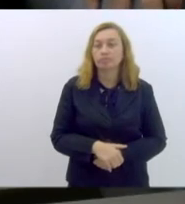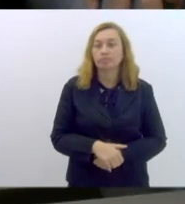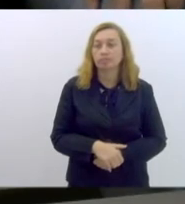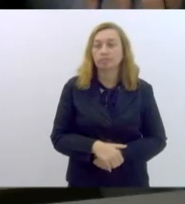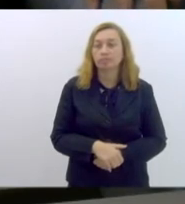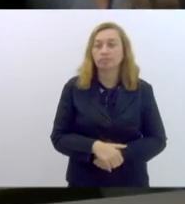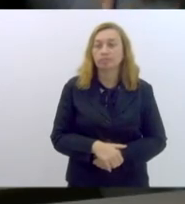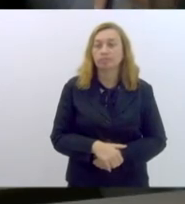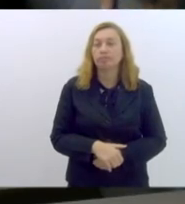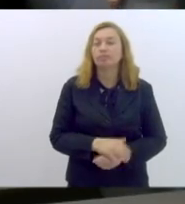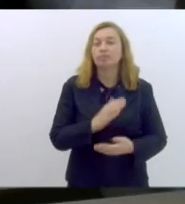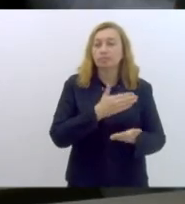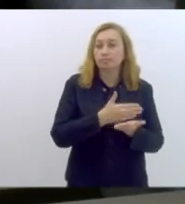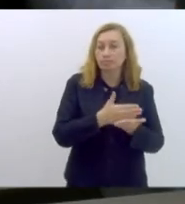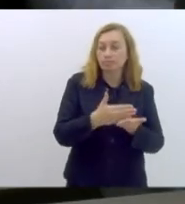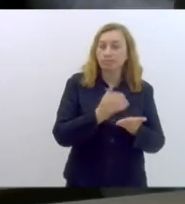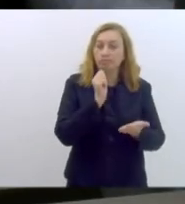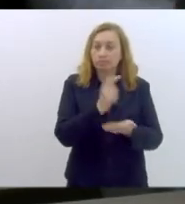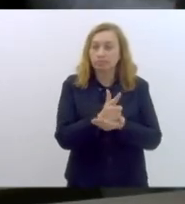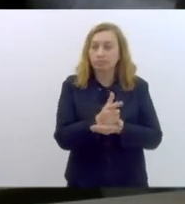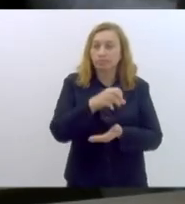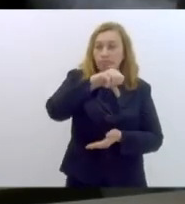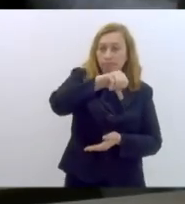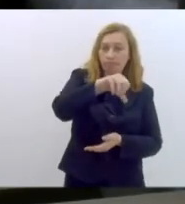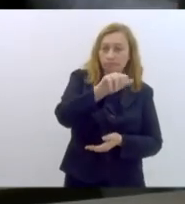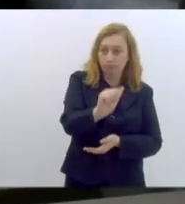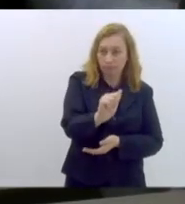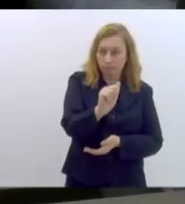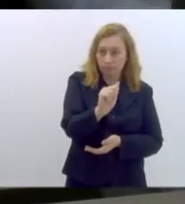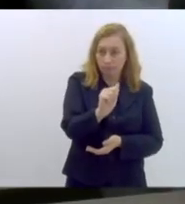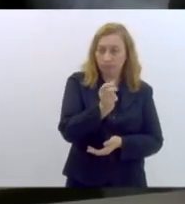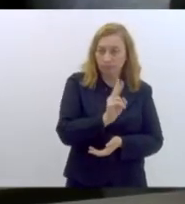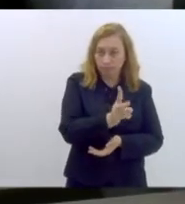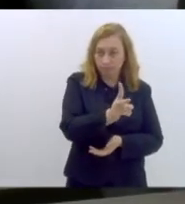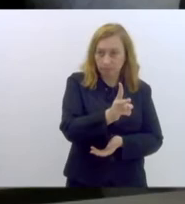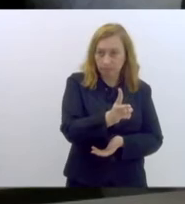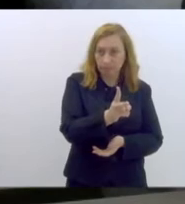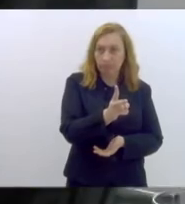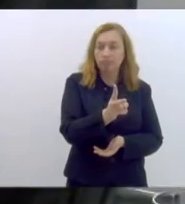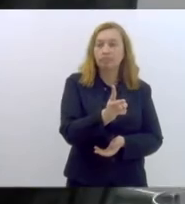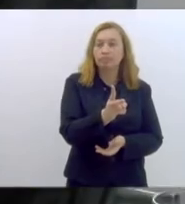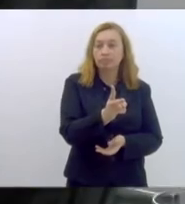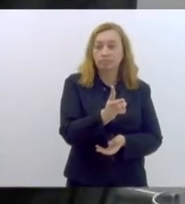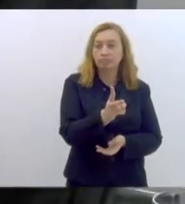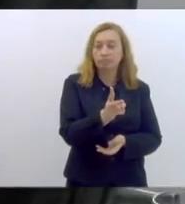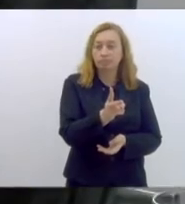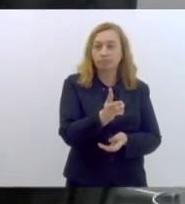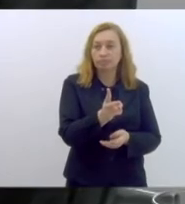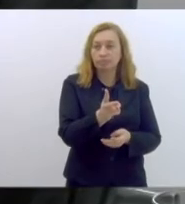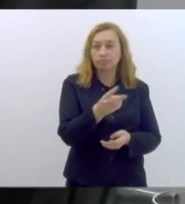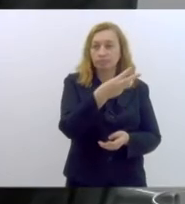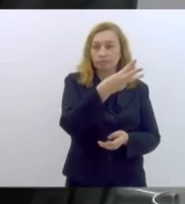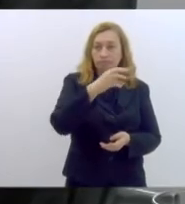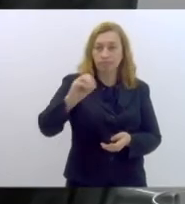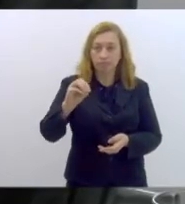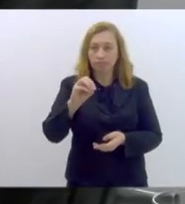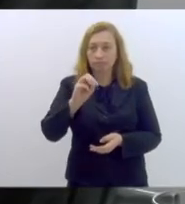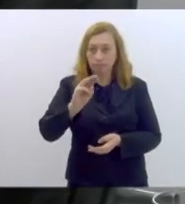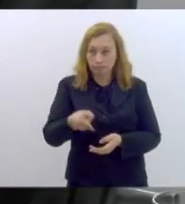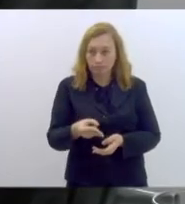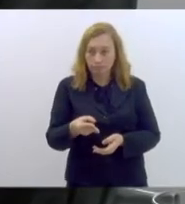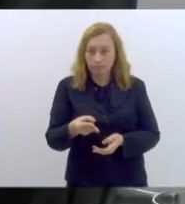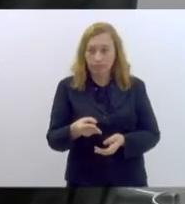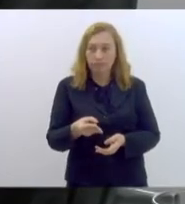Você vai estar pagando, desde o início, o 9A, sempre, com a sua prestação cheia. Que abre com 300 milhões. É.